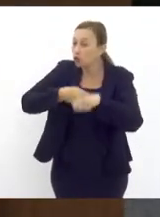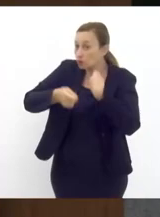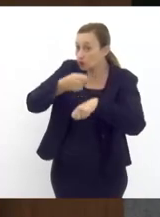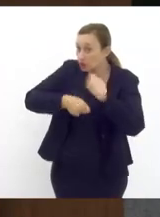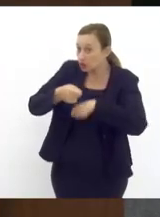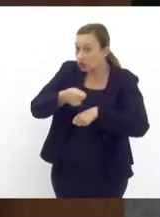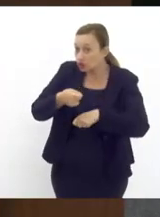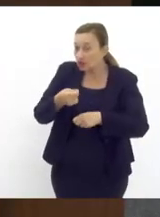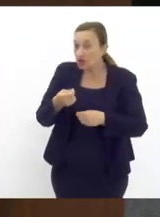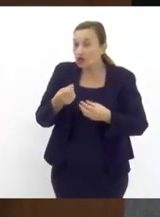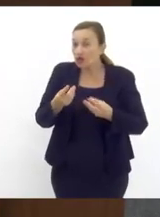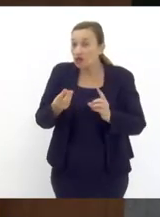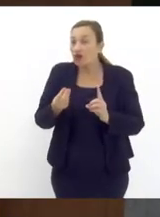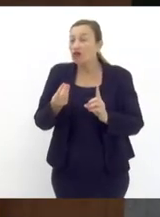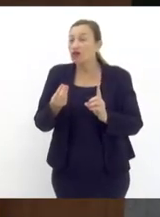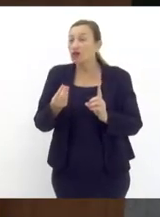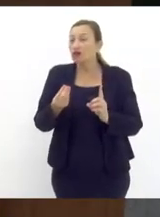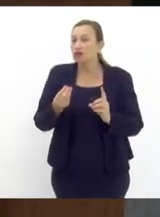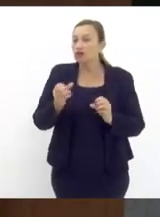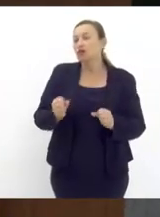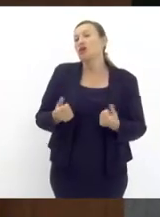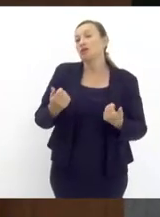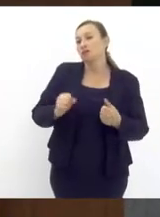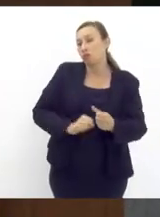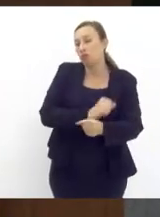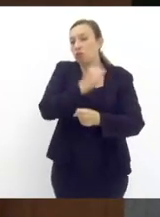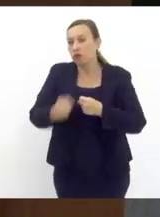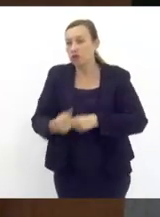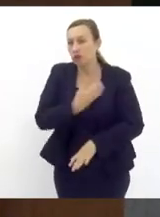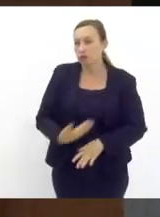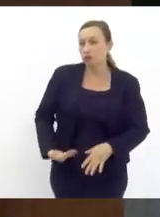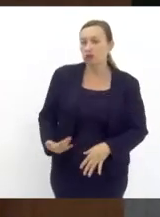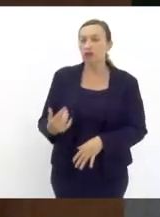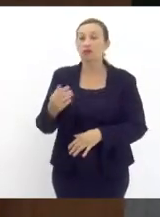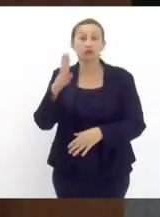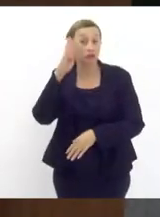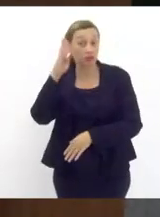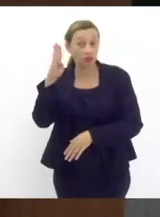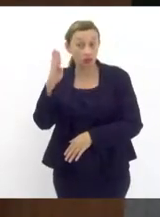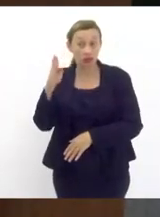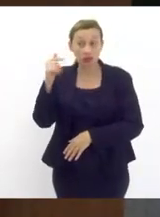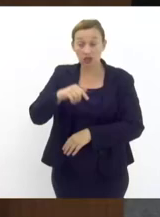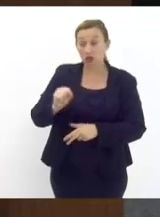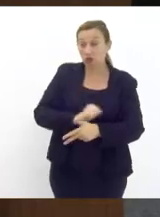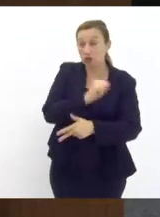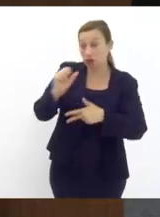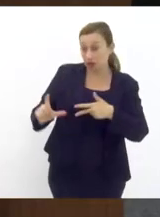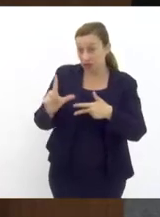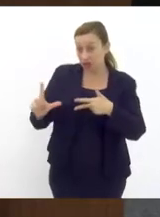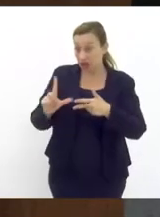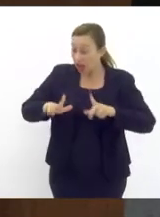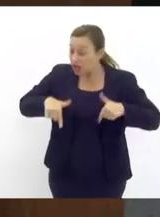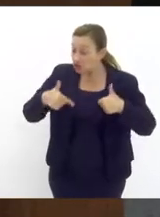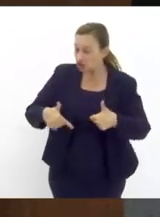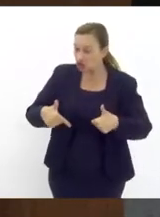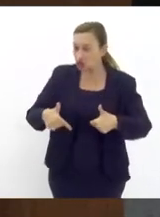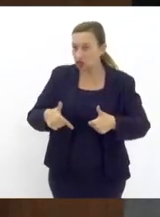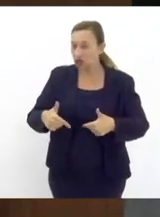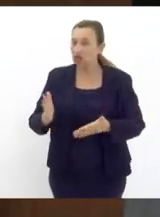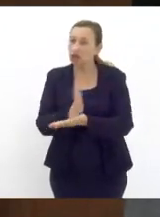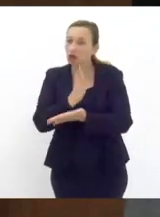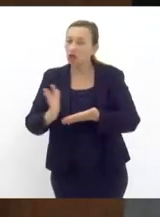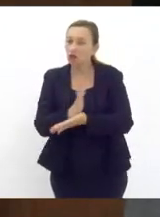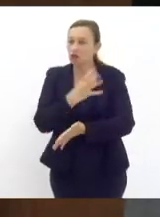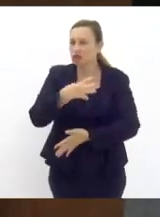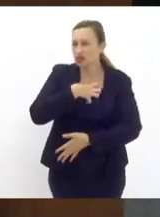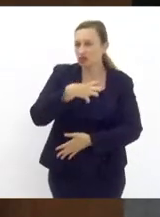fragilidades que demandam do poder público e especialmente aqui do Poder Legislativo ações energéticas em alguns Sentidos o